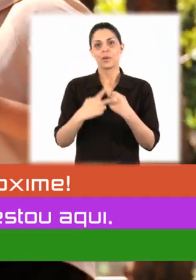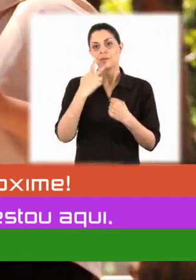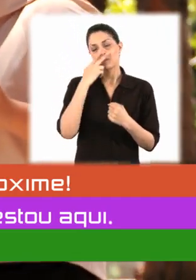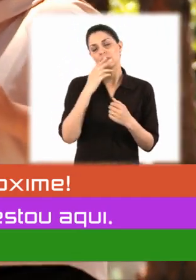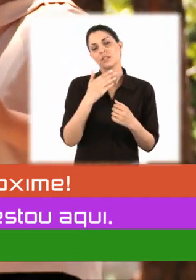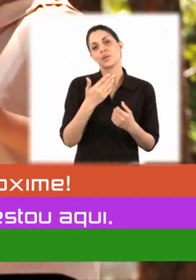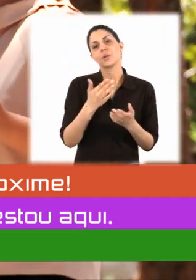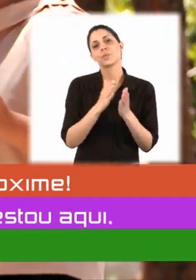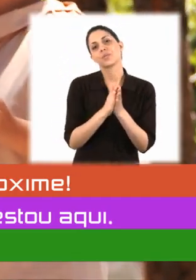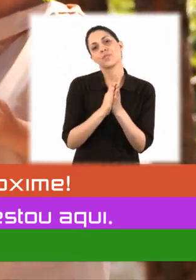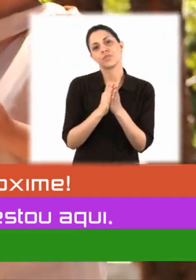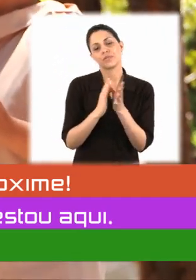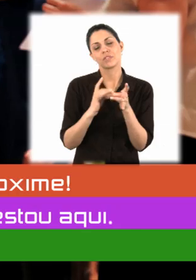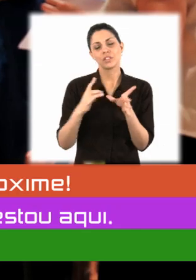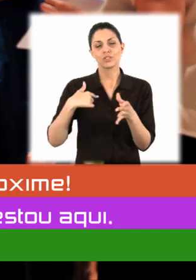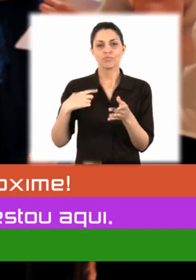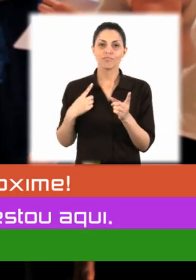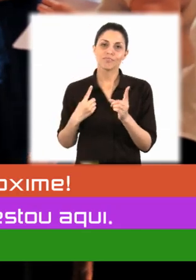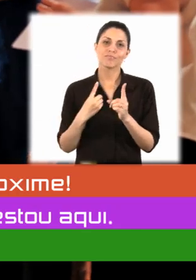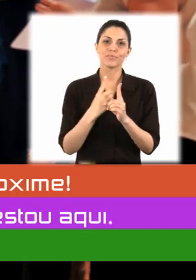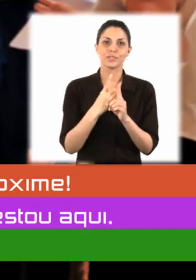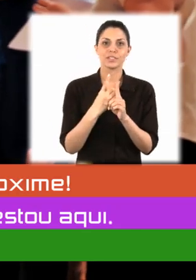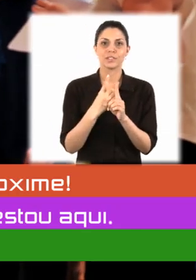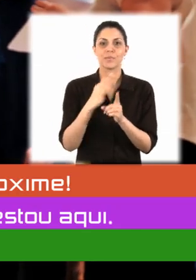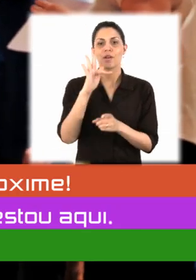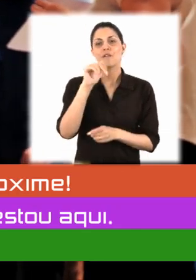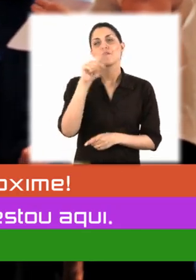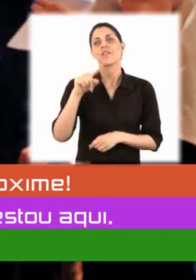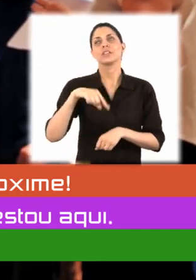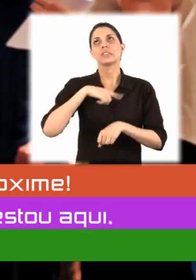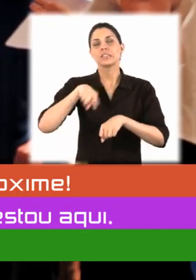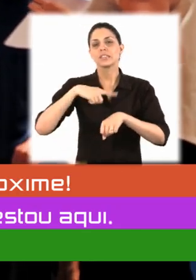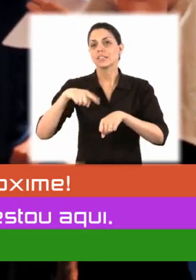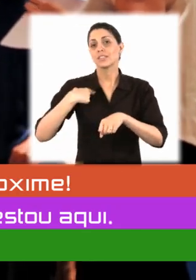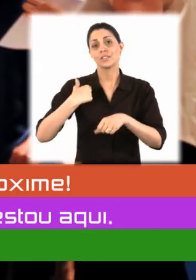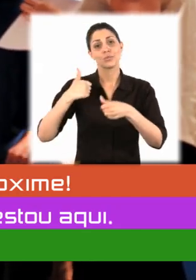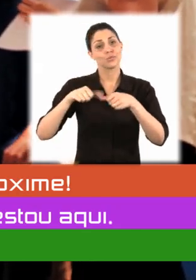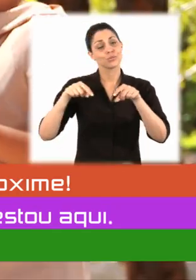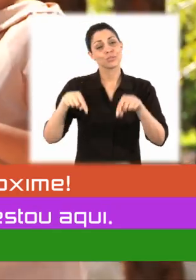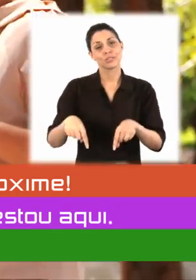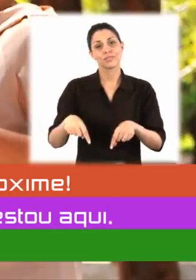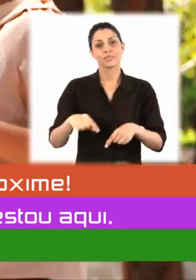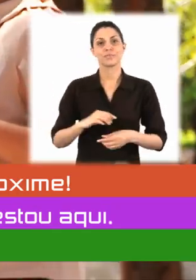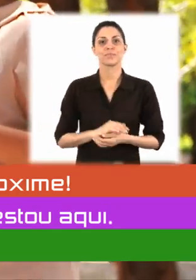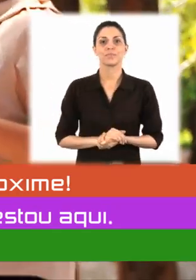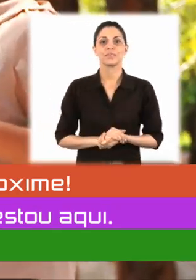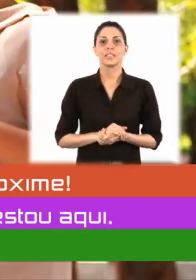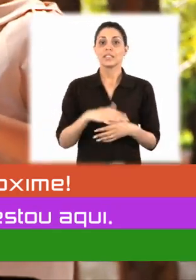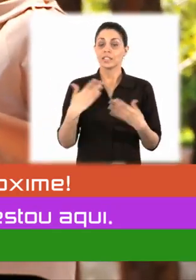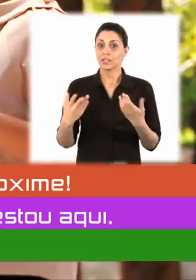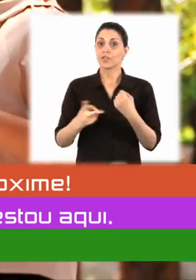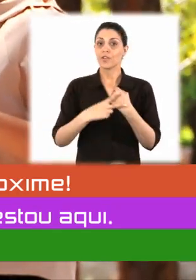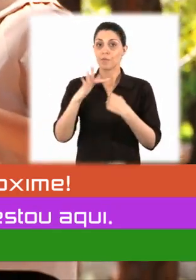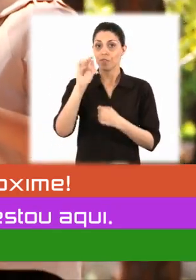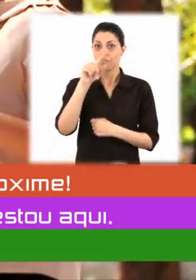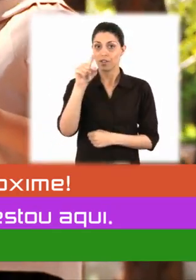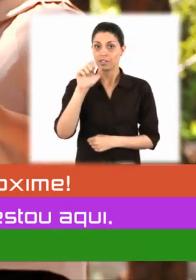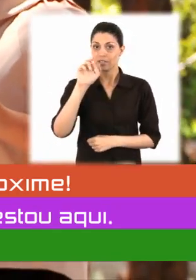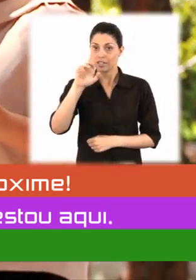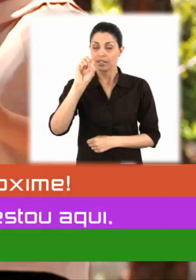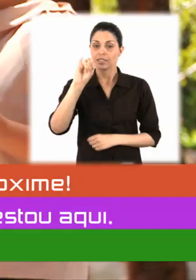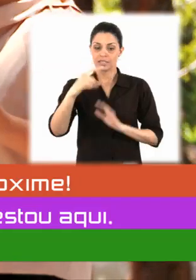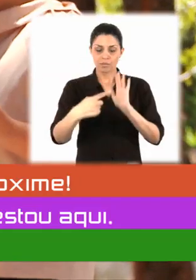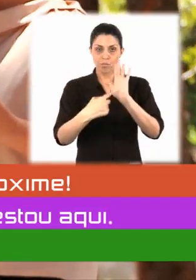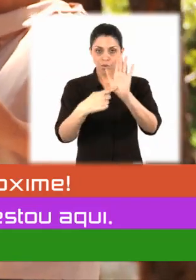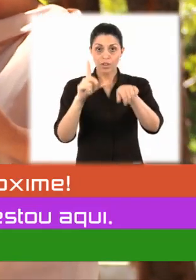tem aí, minha querida, por favor, deixe que eu me aproxime. Faz tantas horas que não me olhas. O verbo fazer,